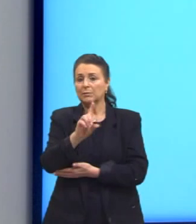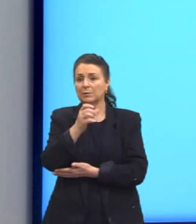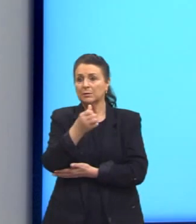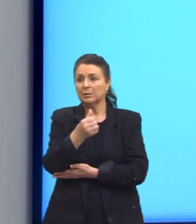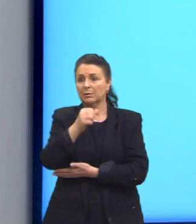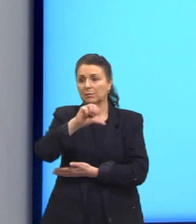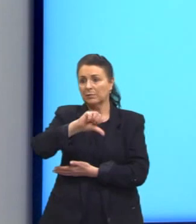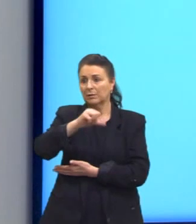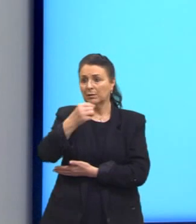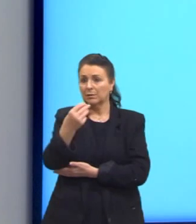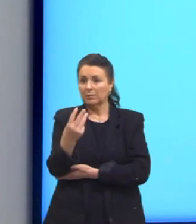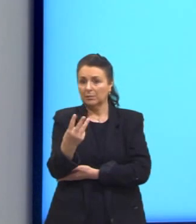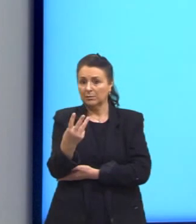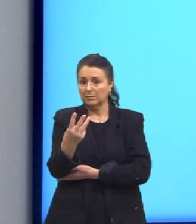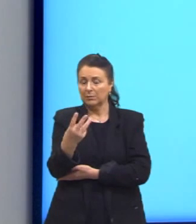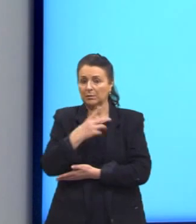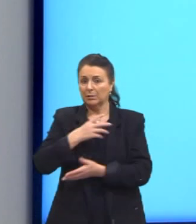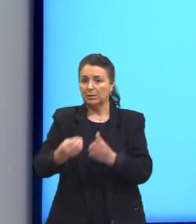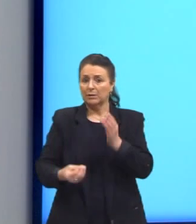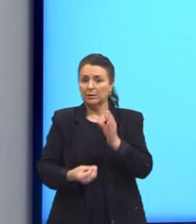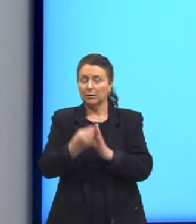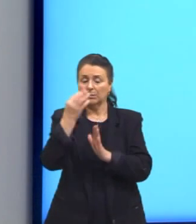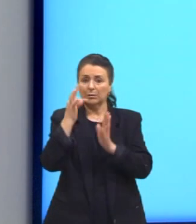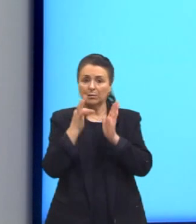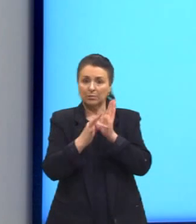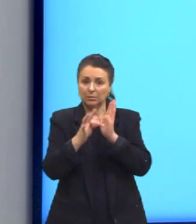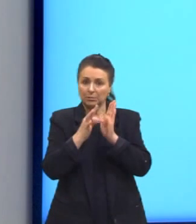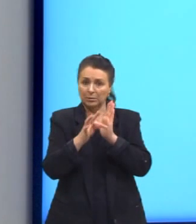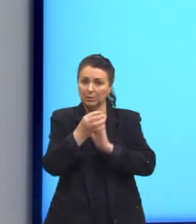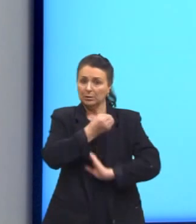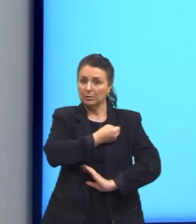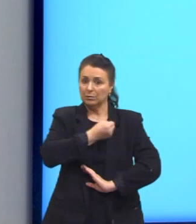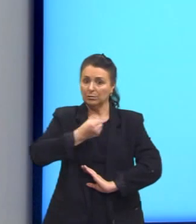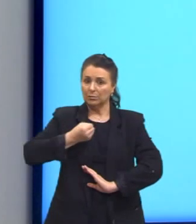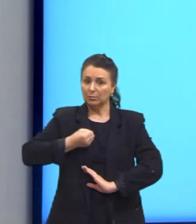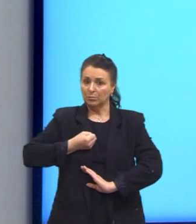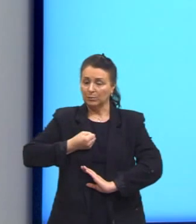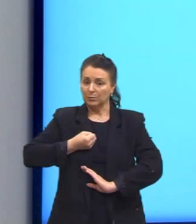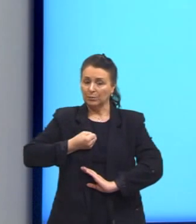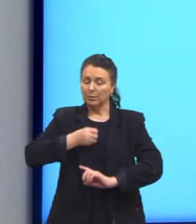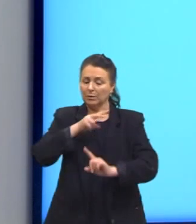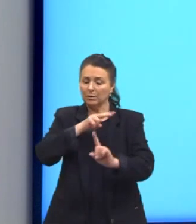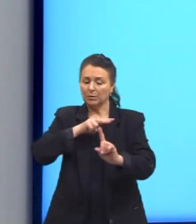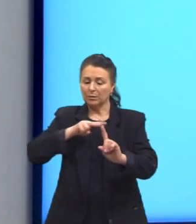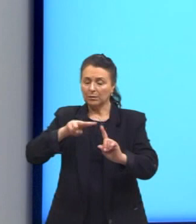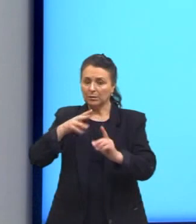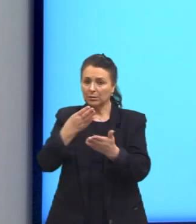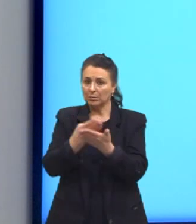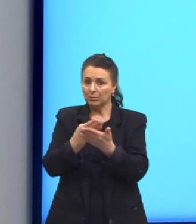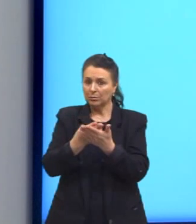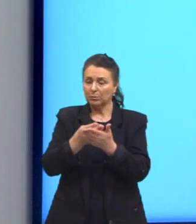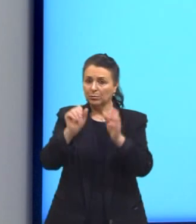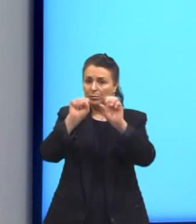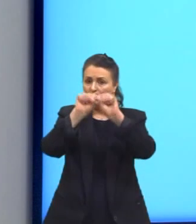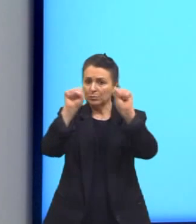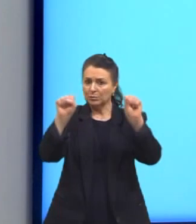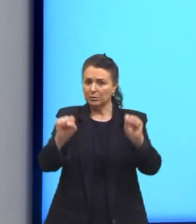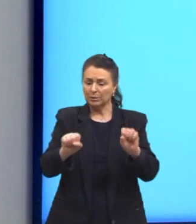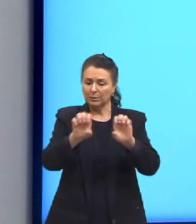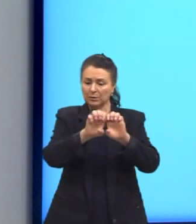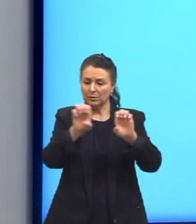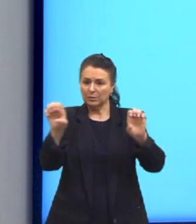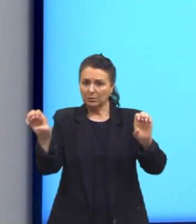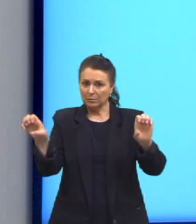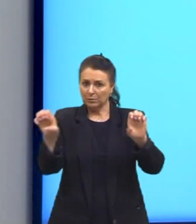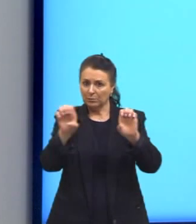1693, na criação da teoria dos determinantes, visando ao estudo de sistemas de equações